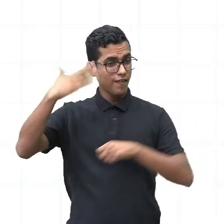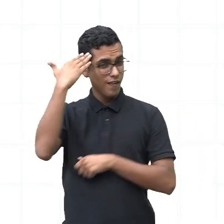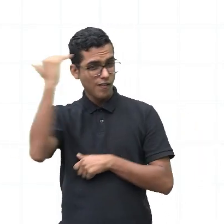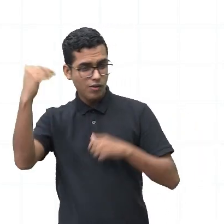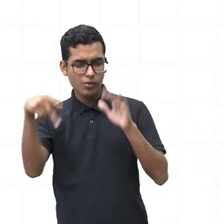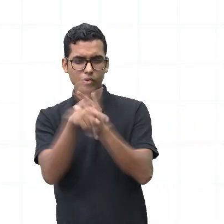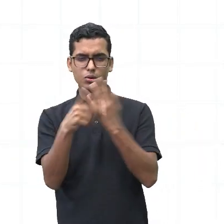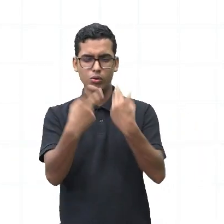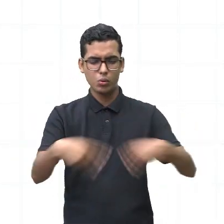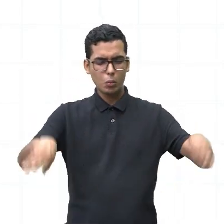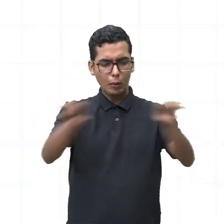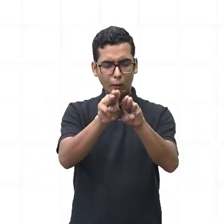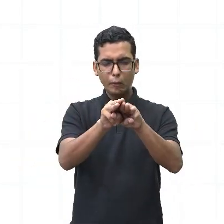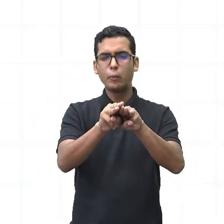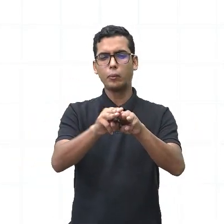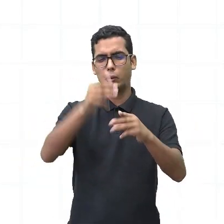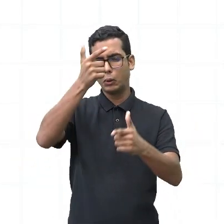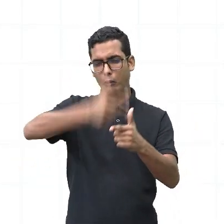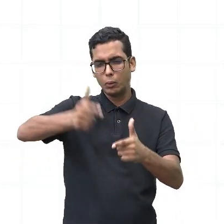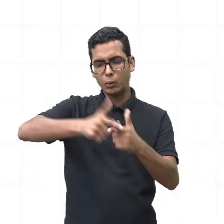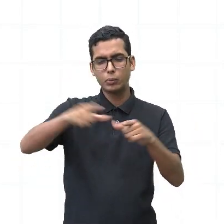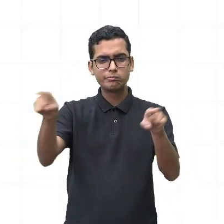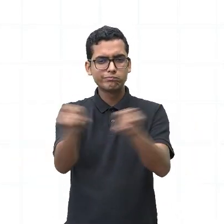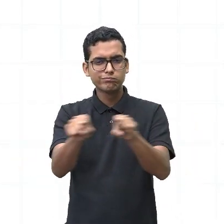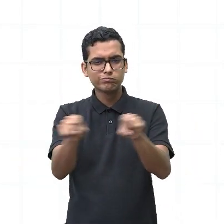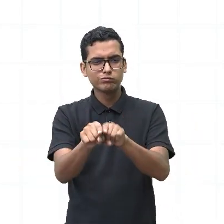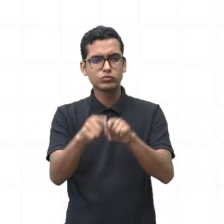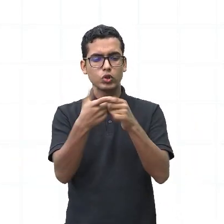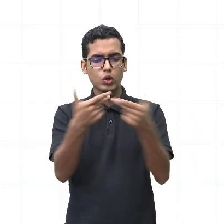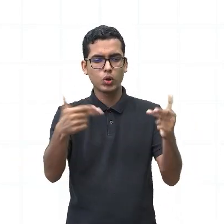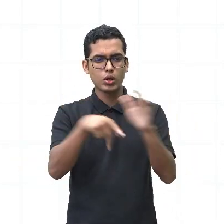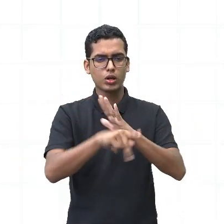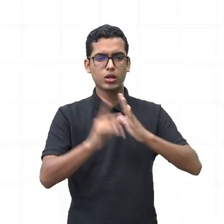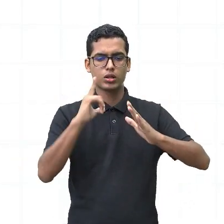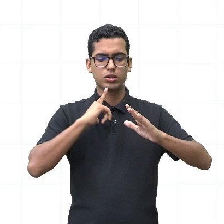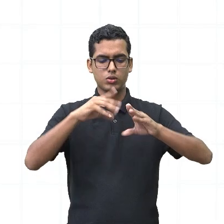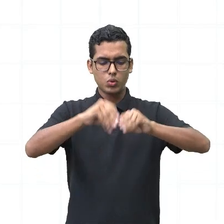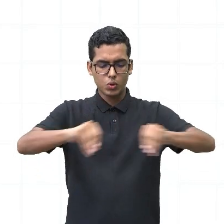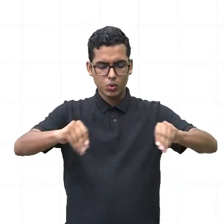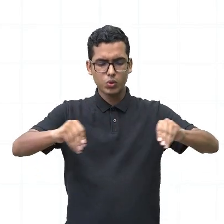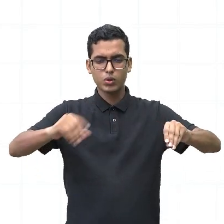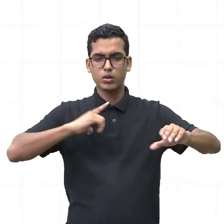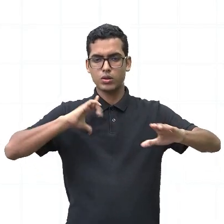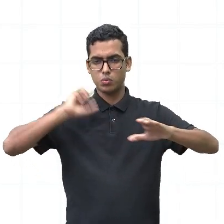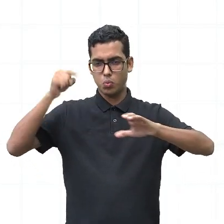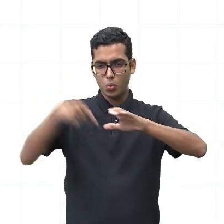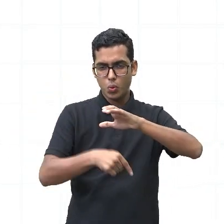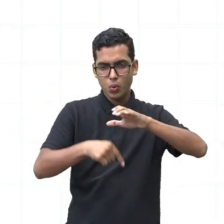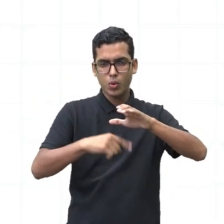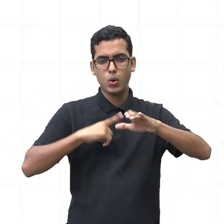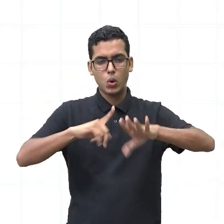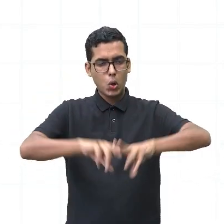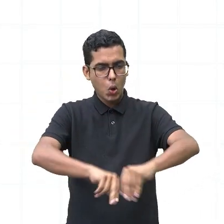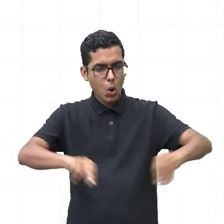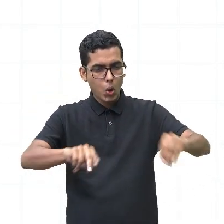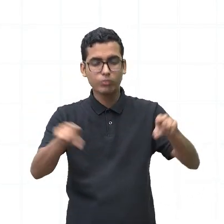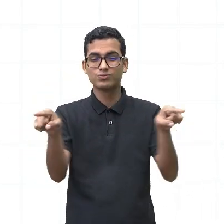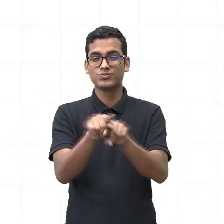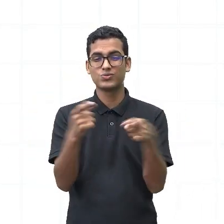anomalias magnéticas e depósitos minerais específicos, que eles podem interferir nas